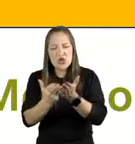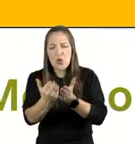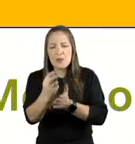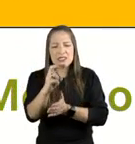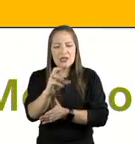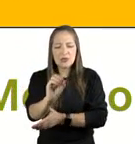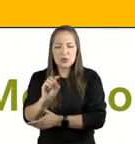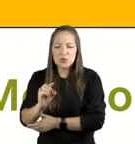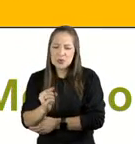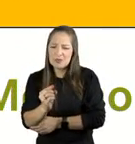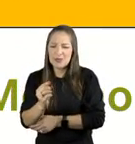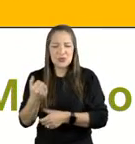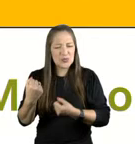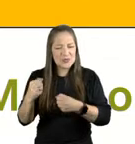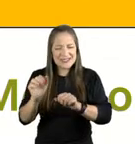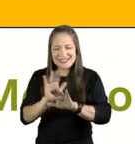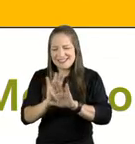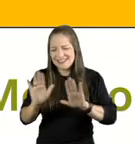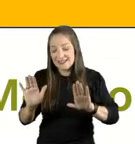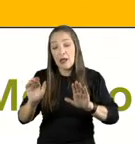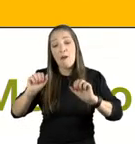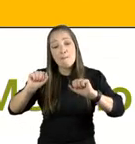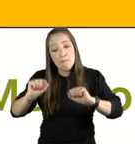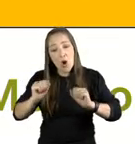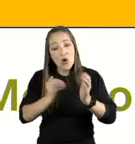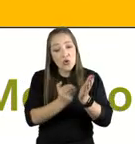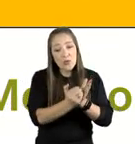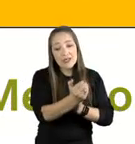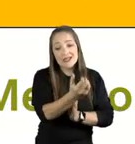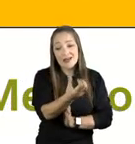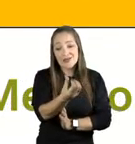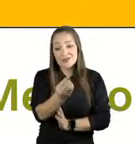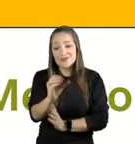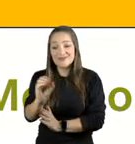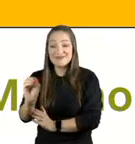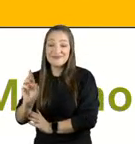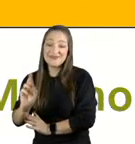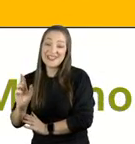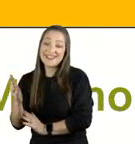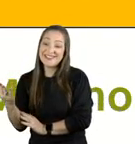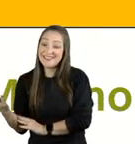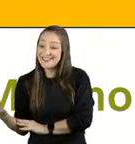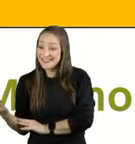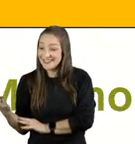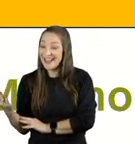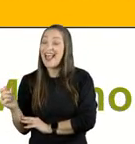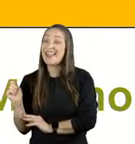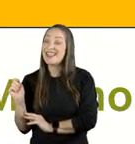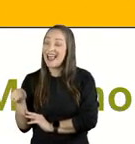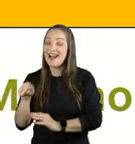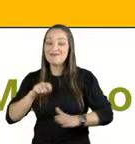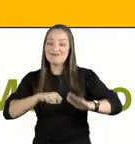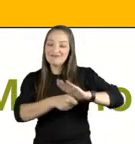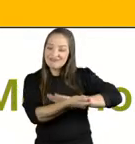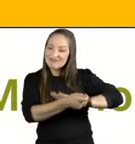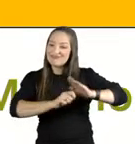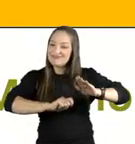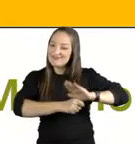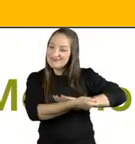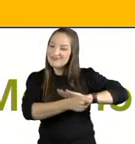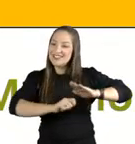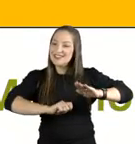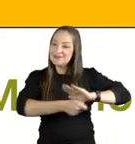Não preciso começar com 50 mil. Eu posso começar com R$600. Muitos aqui estão perguntando